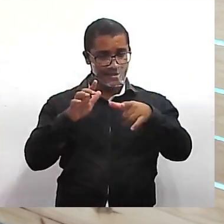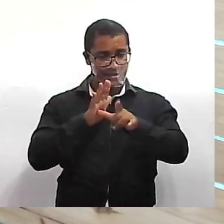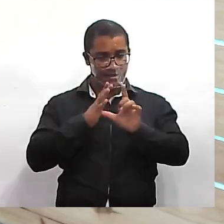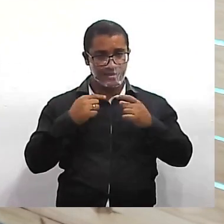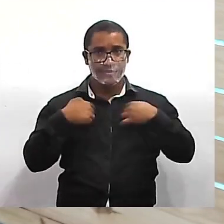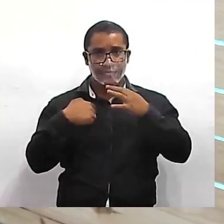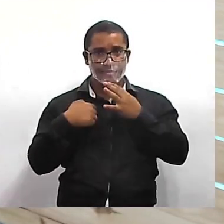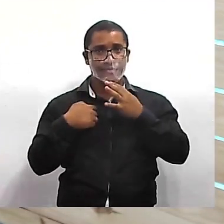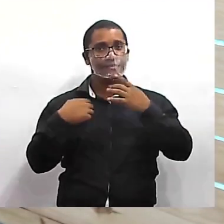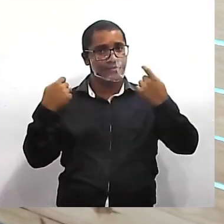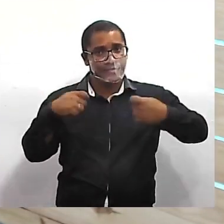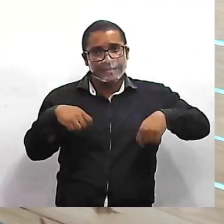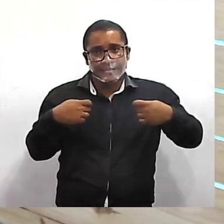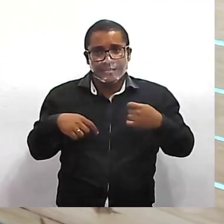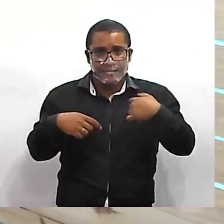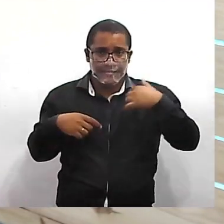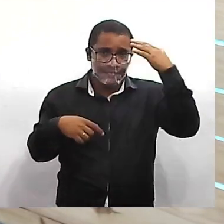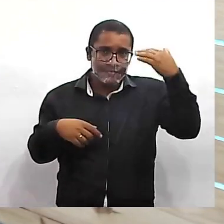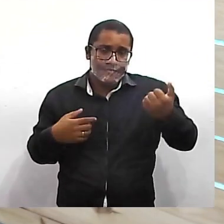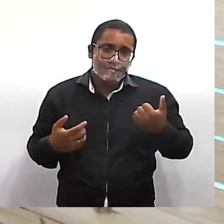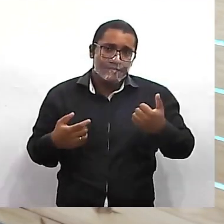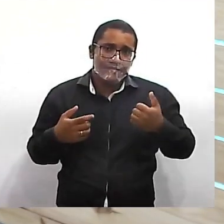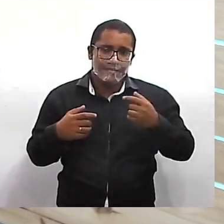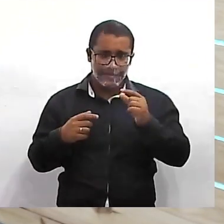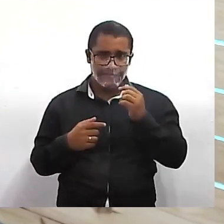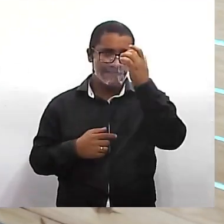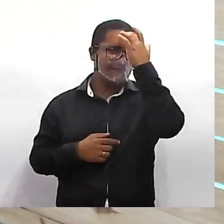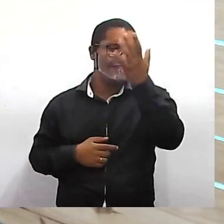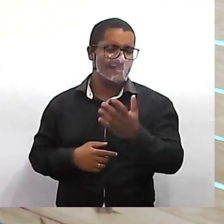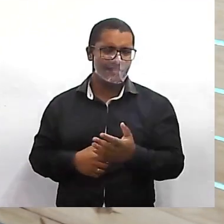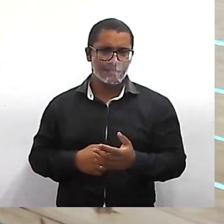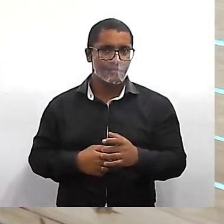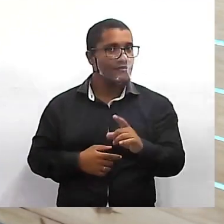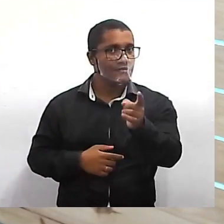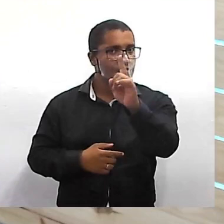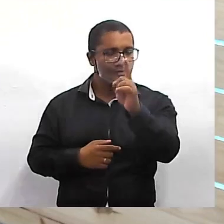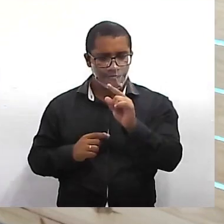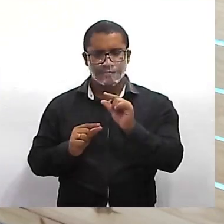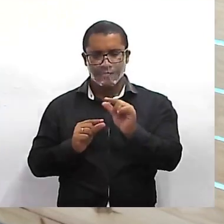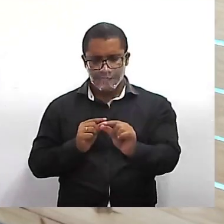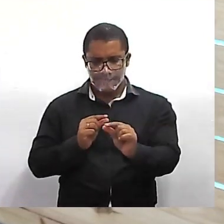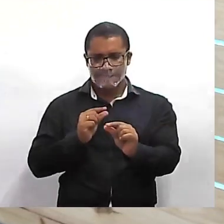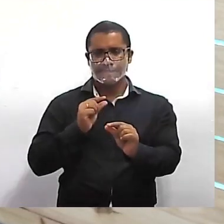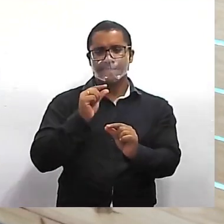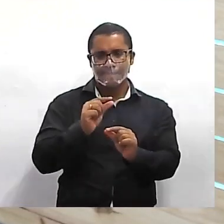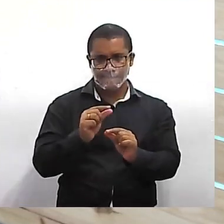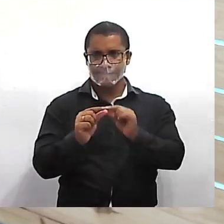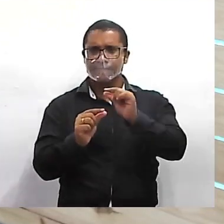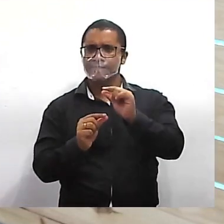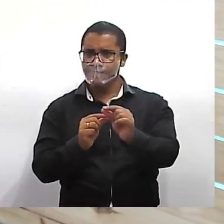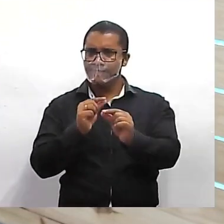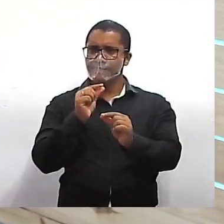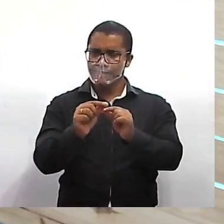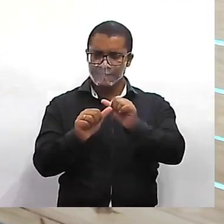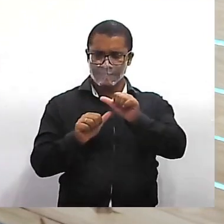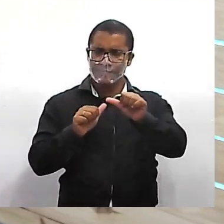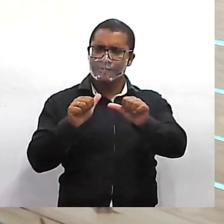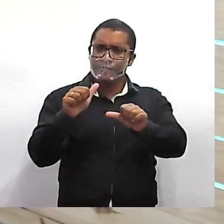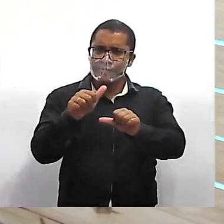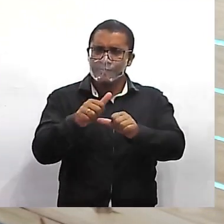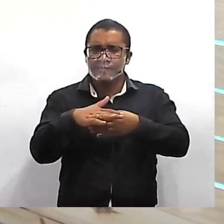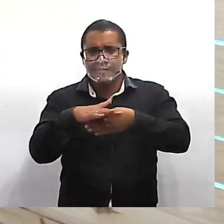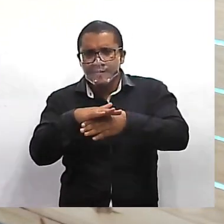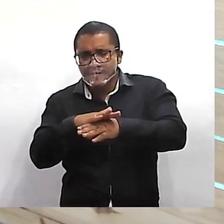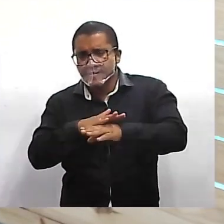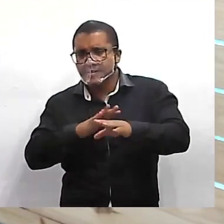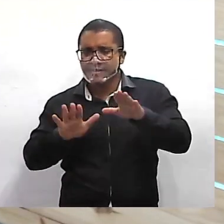fácil, Cris? Não. É um tijolinho por tijolinho. É uma mudança de hábito, é uma mudança de atitudes.